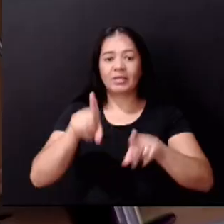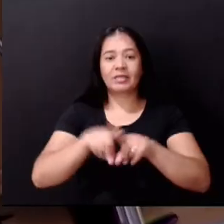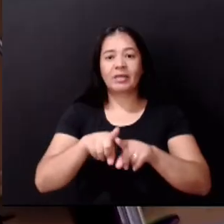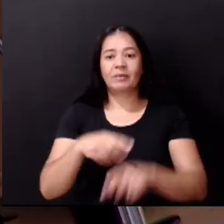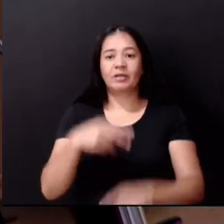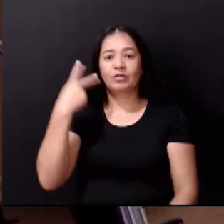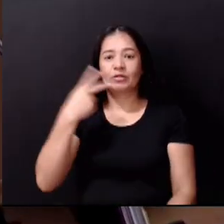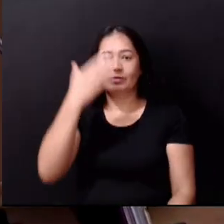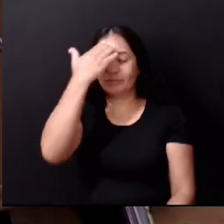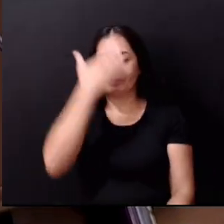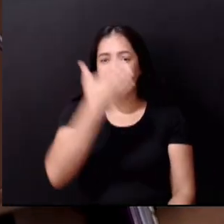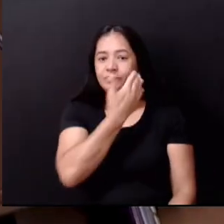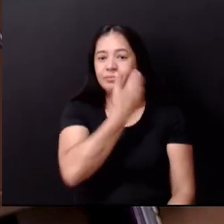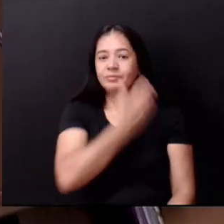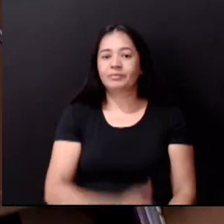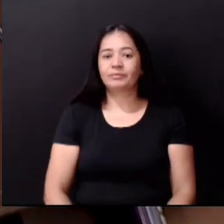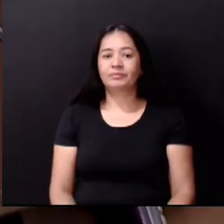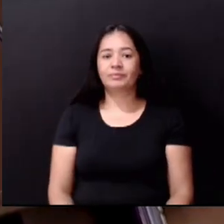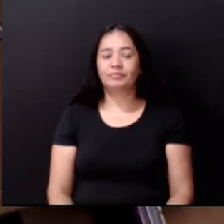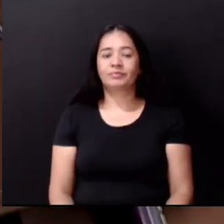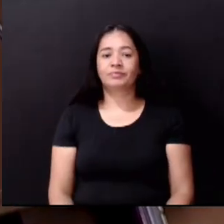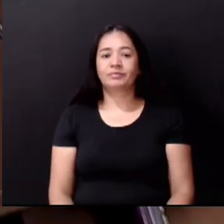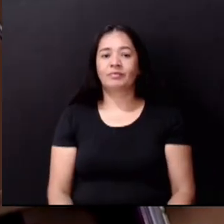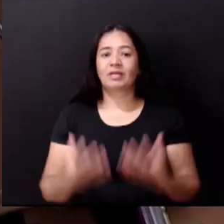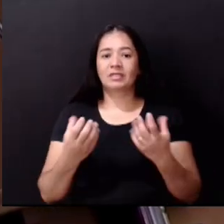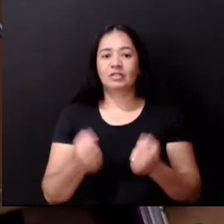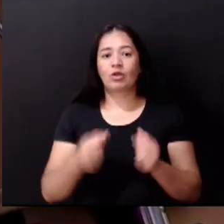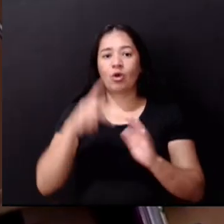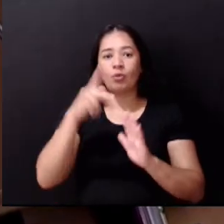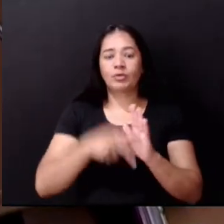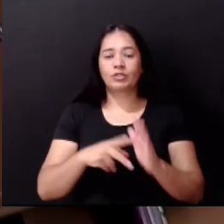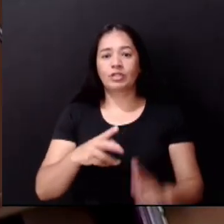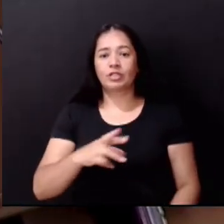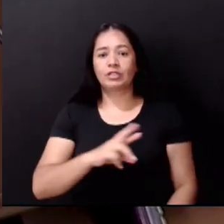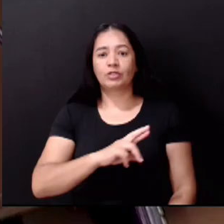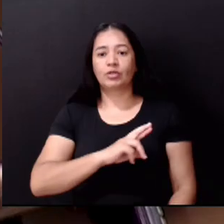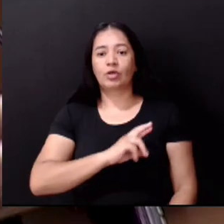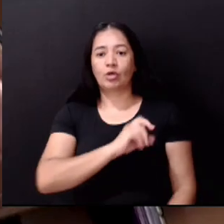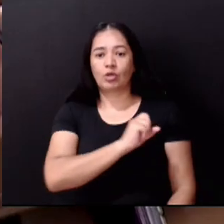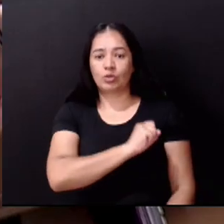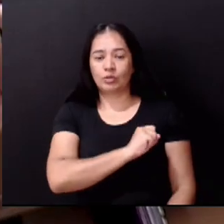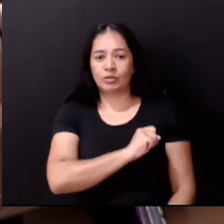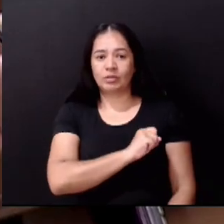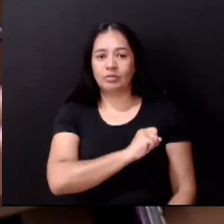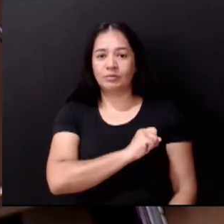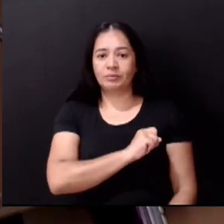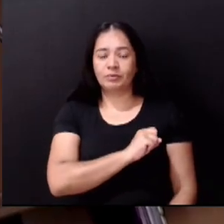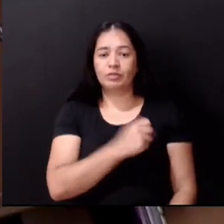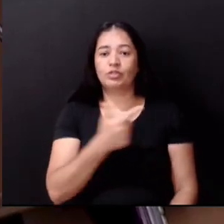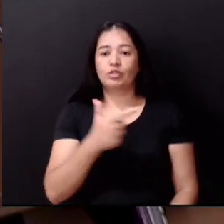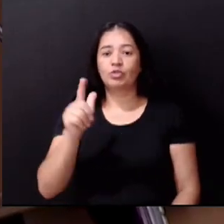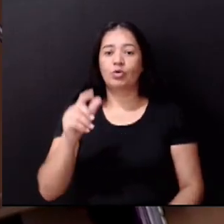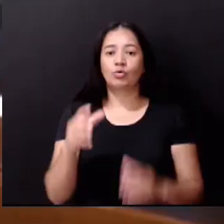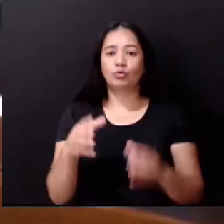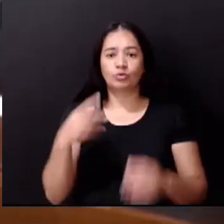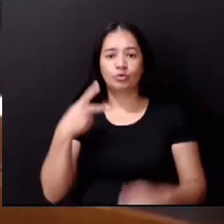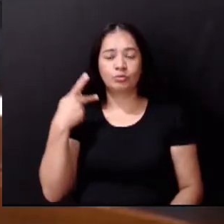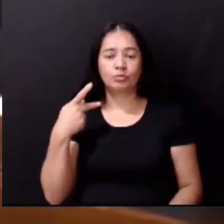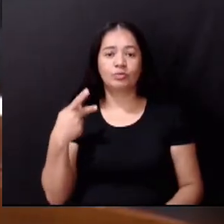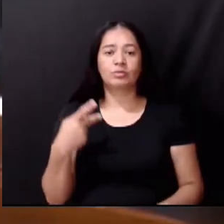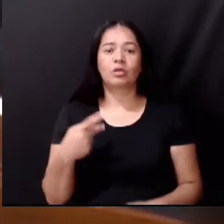Iabico, favorável ao projeto do presidente do Legislativo, o vereador Luiz Rossini, e outros parlamentares, que prevê